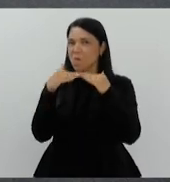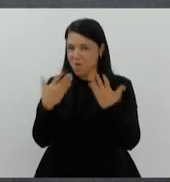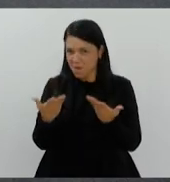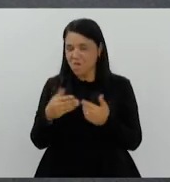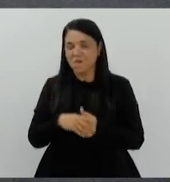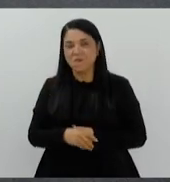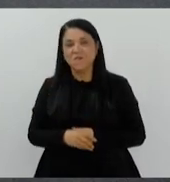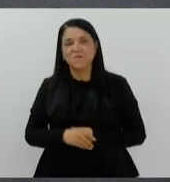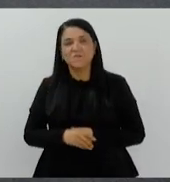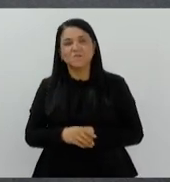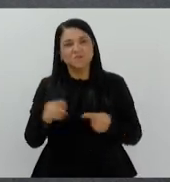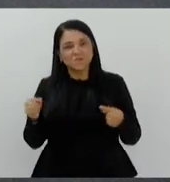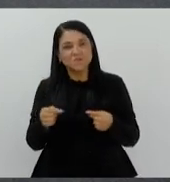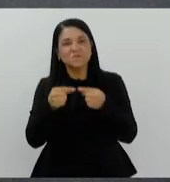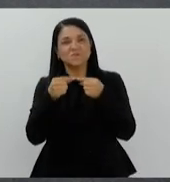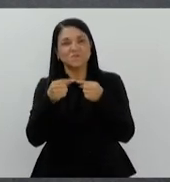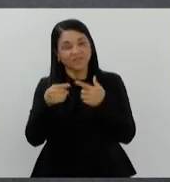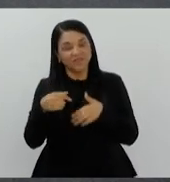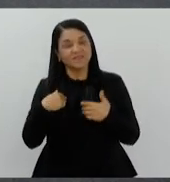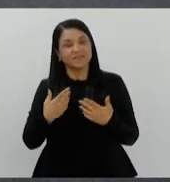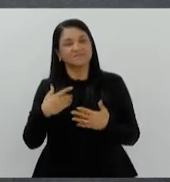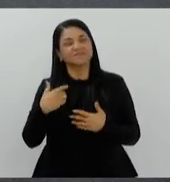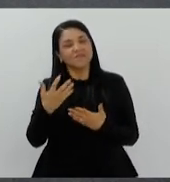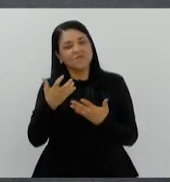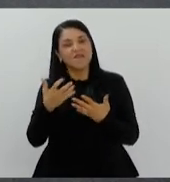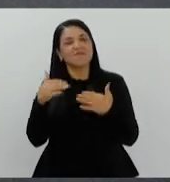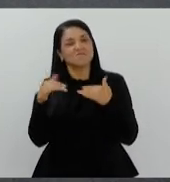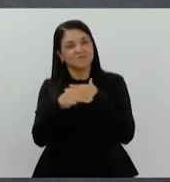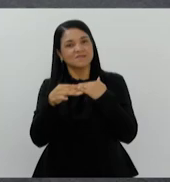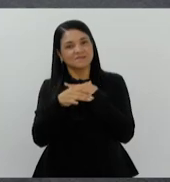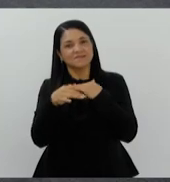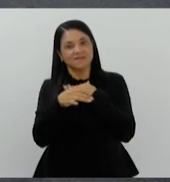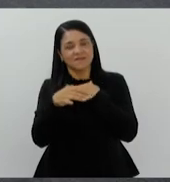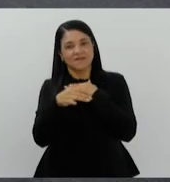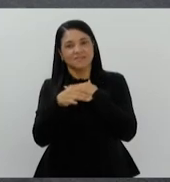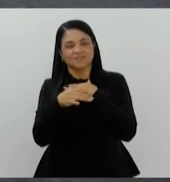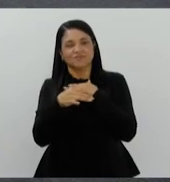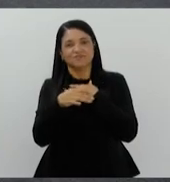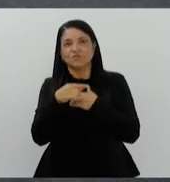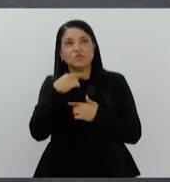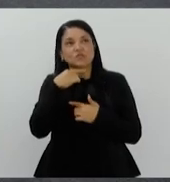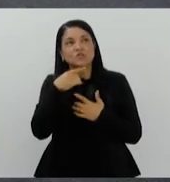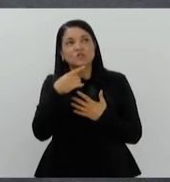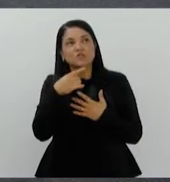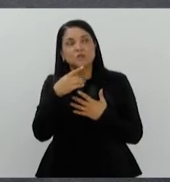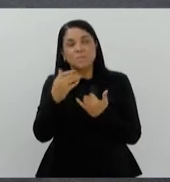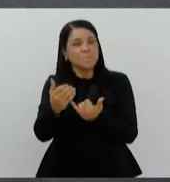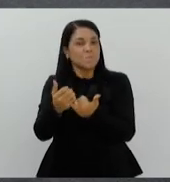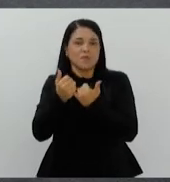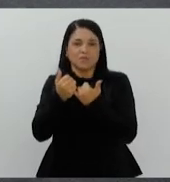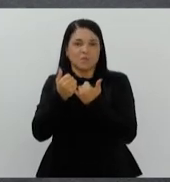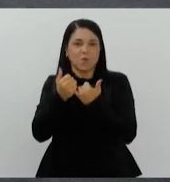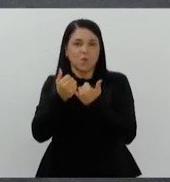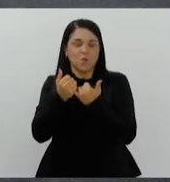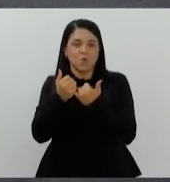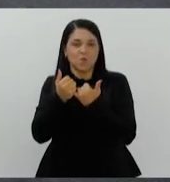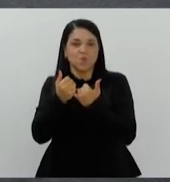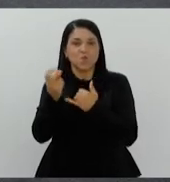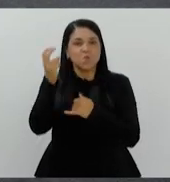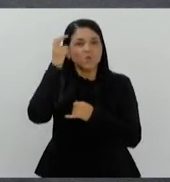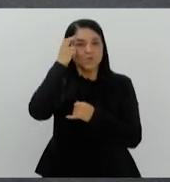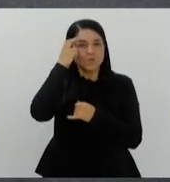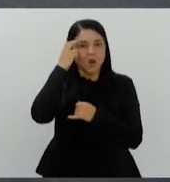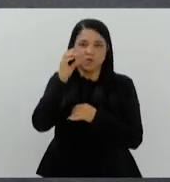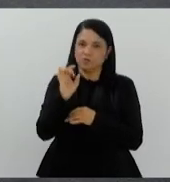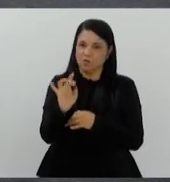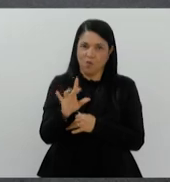queria dizer, Tia Ju, é essa cidade que a gente quer. Então, não basta declarar patrimônio cultural. Nós temos que incentivar, a